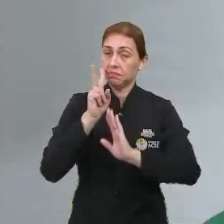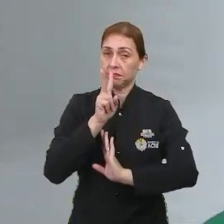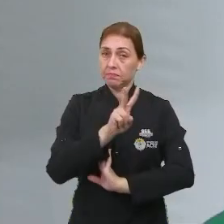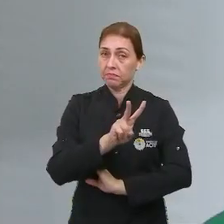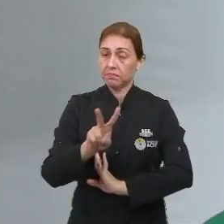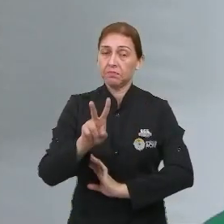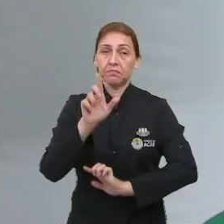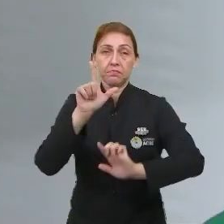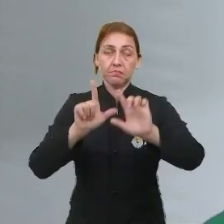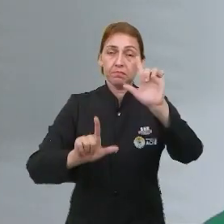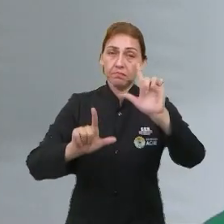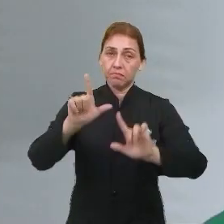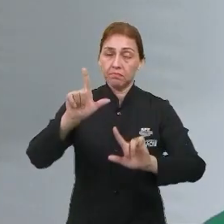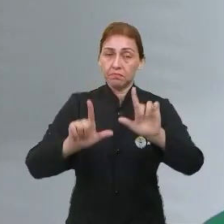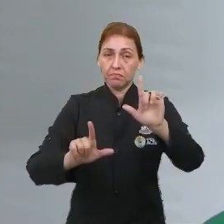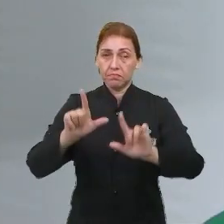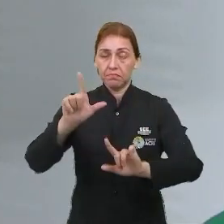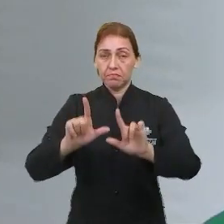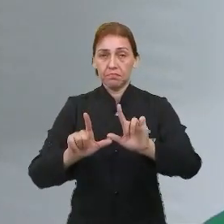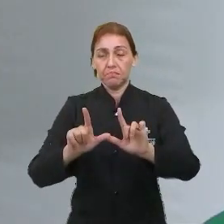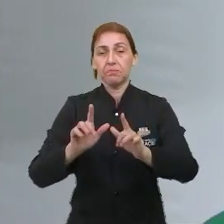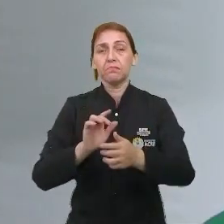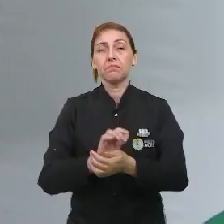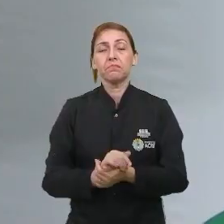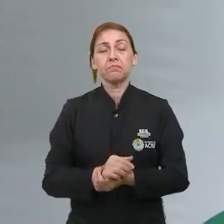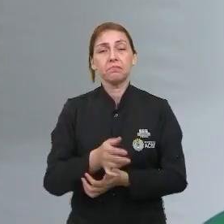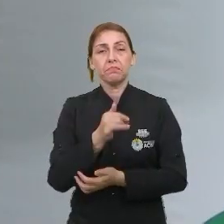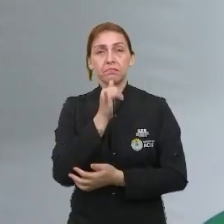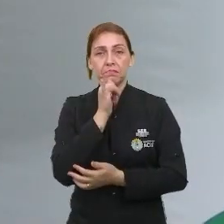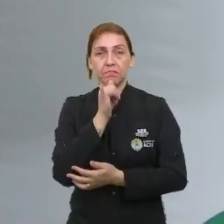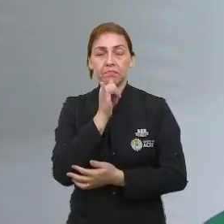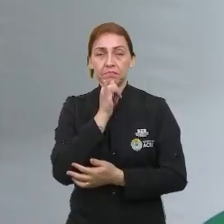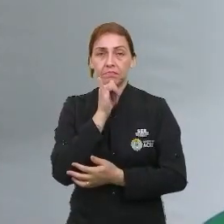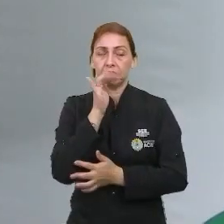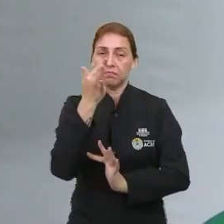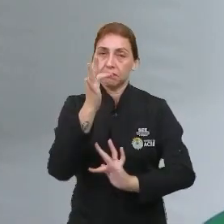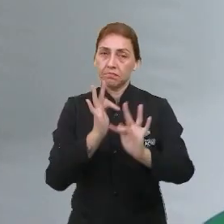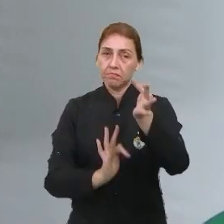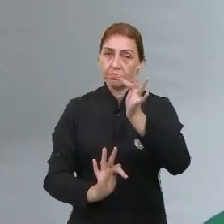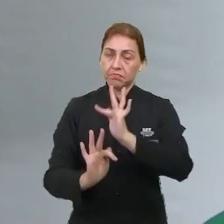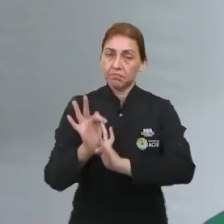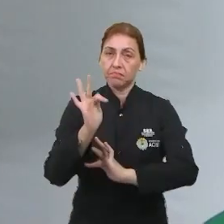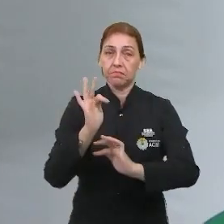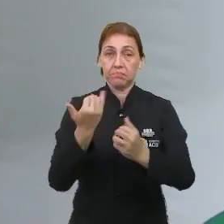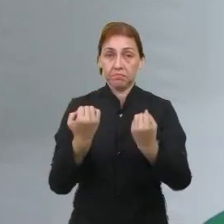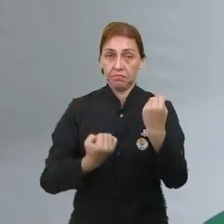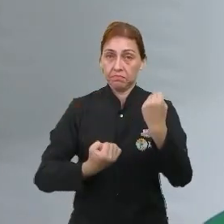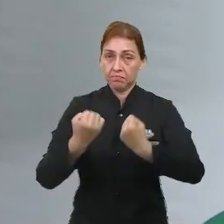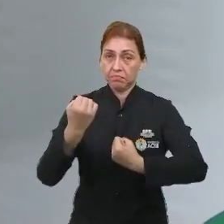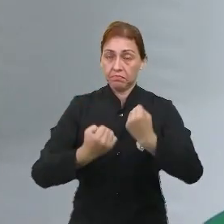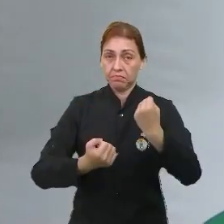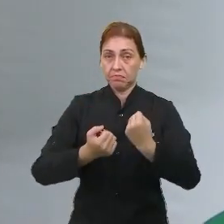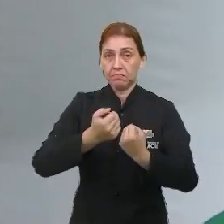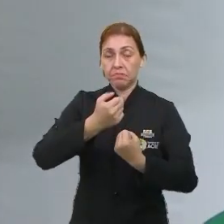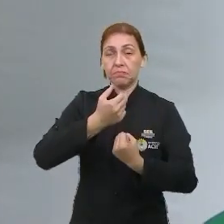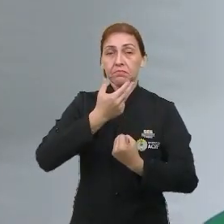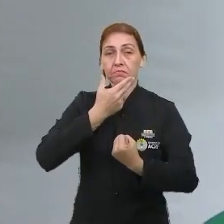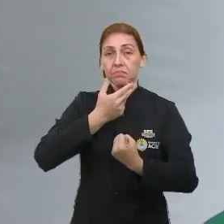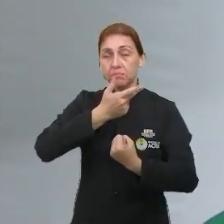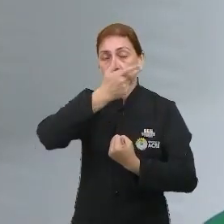visto na TV, no jornal, em algum lugar, que, por exemplo, numa fábrica de carros, o operário está